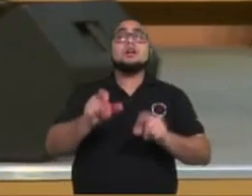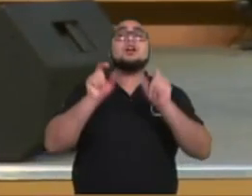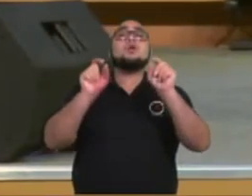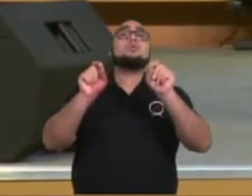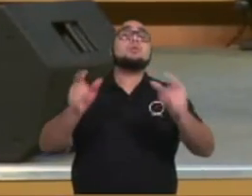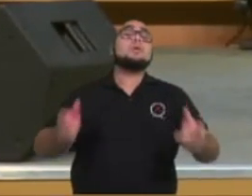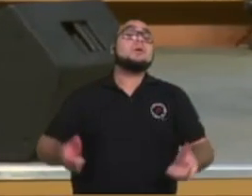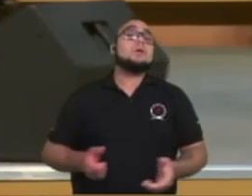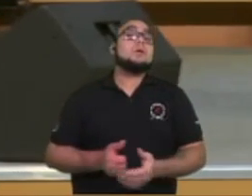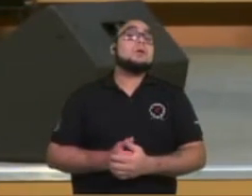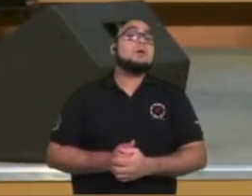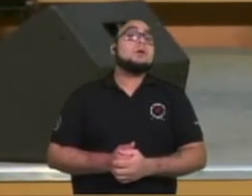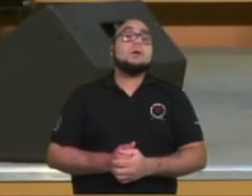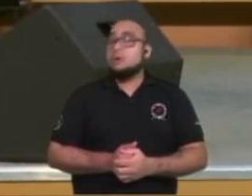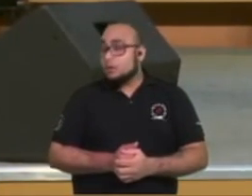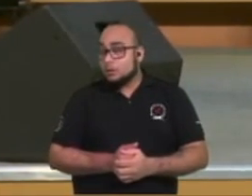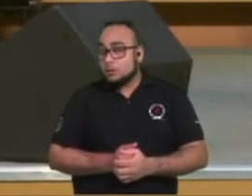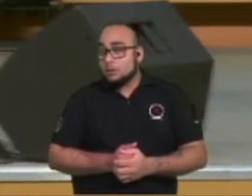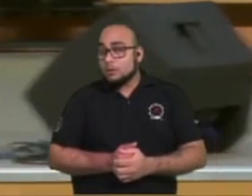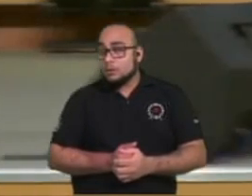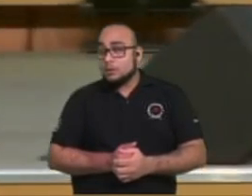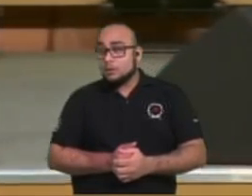E aí